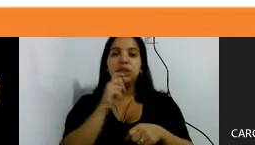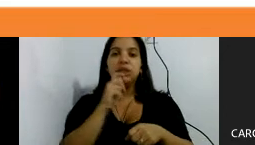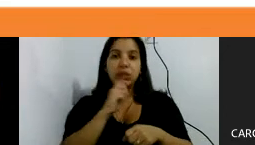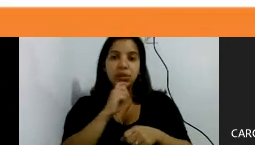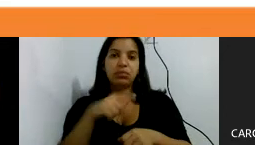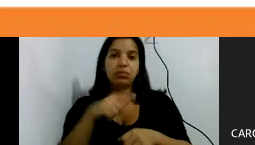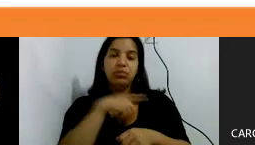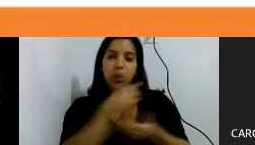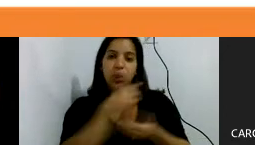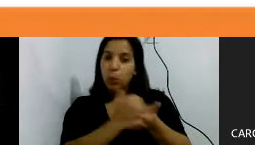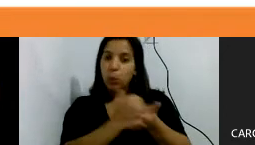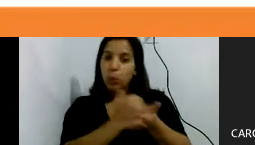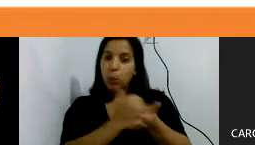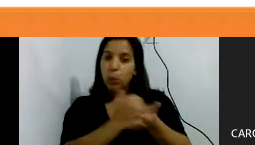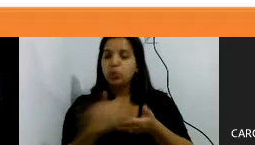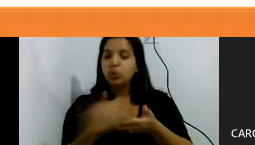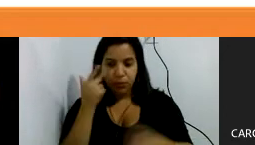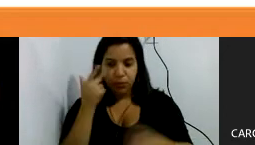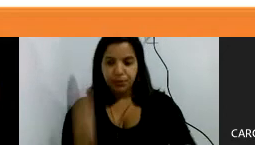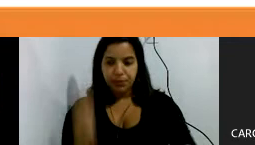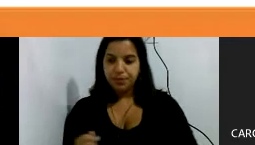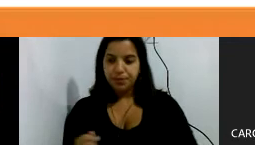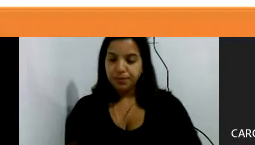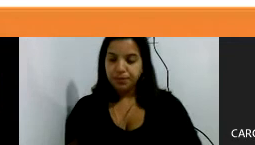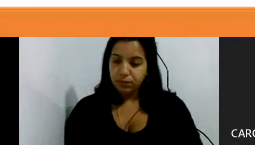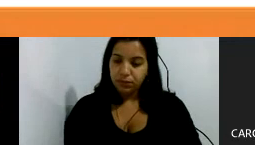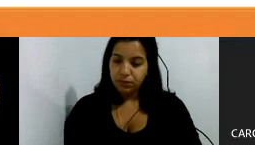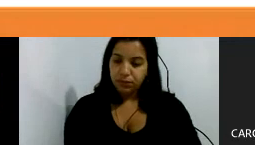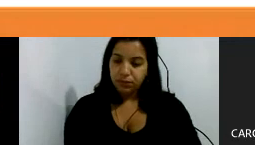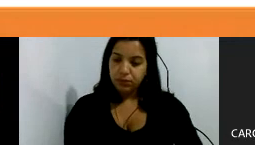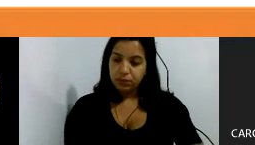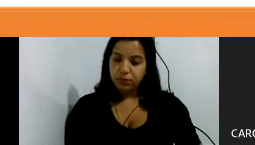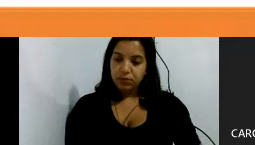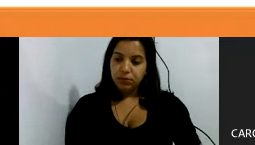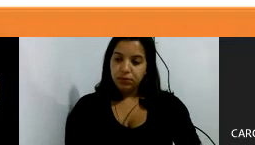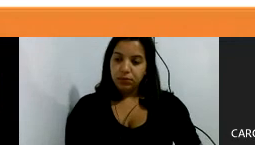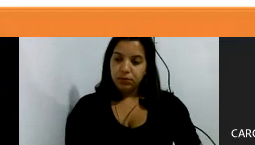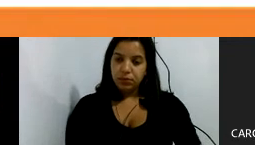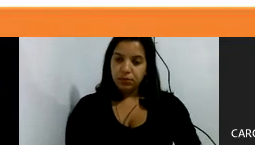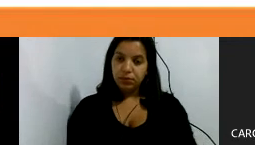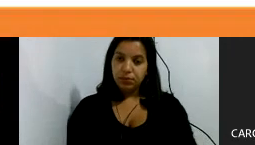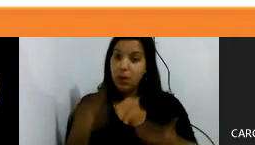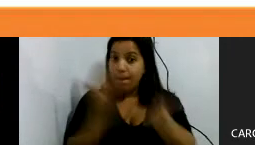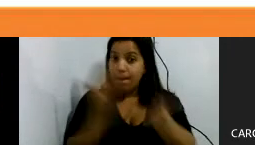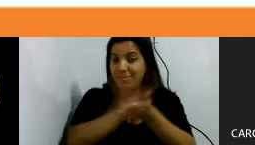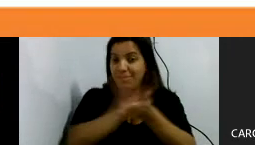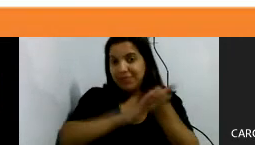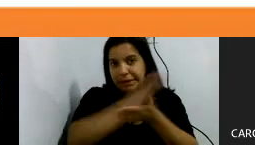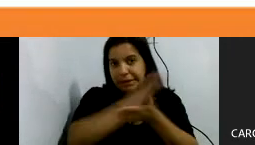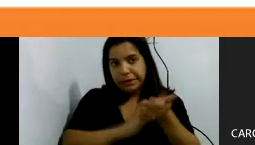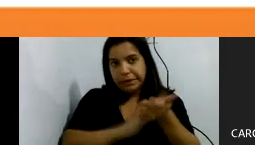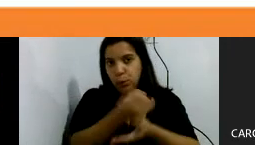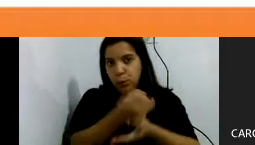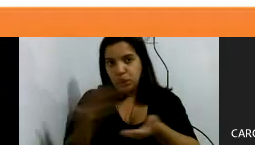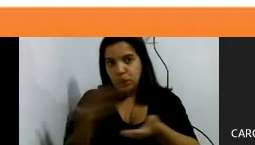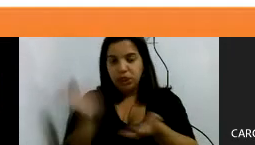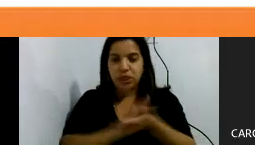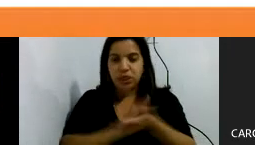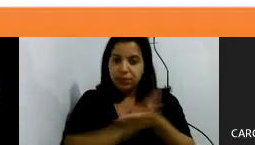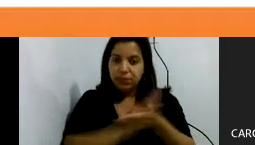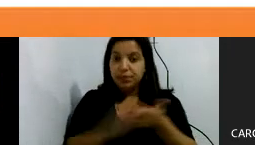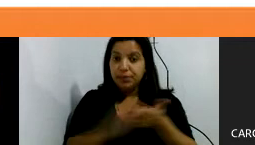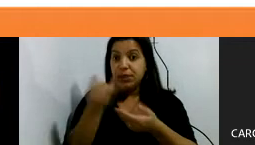bolsas, permanecer ativa, para que a gente não perca nenhuma quantidade de bolsa. Se a